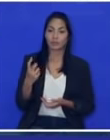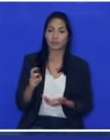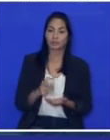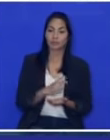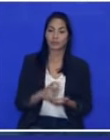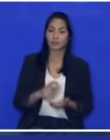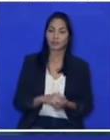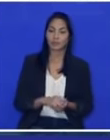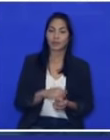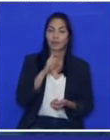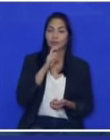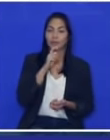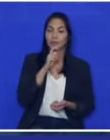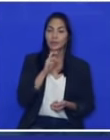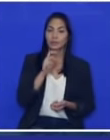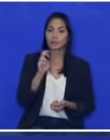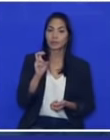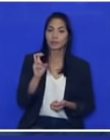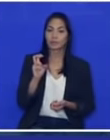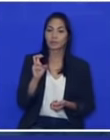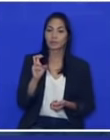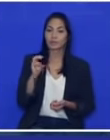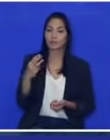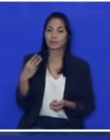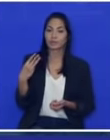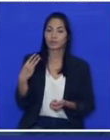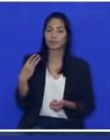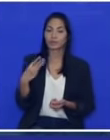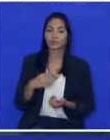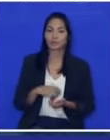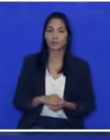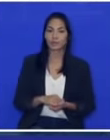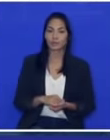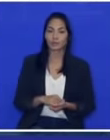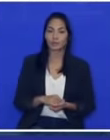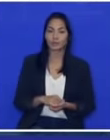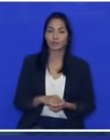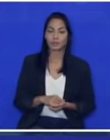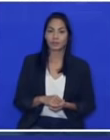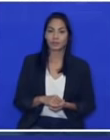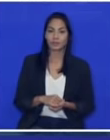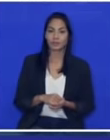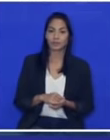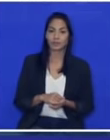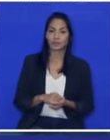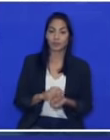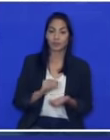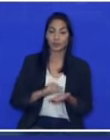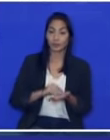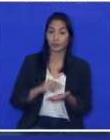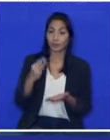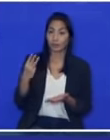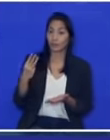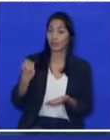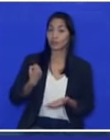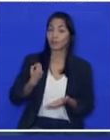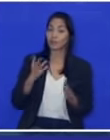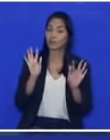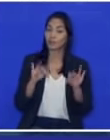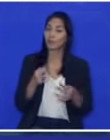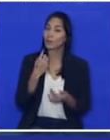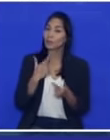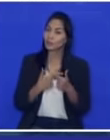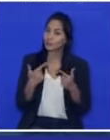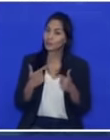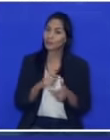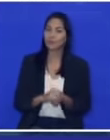5.461 da Quina. Bola verde, número 53. Verde, 53. Foram sorteados 2 números, faltam 3. Boa sorte